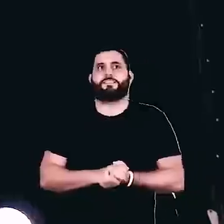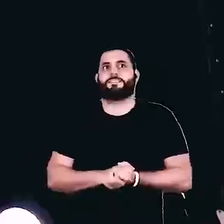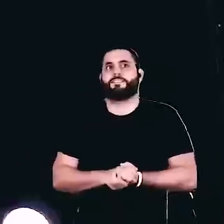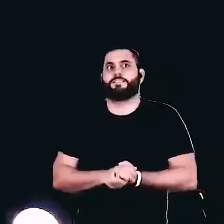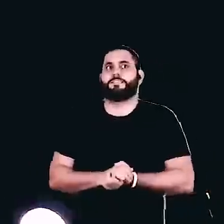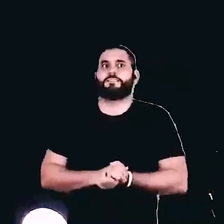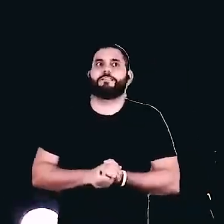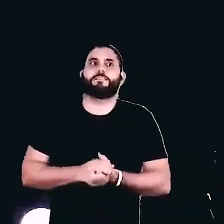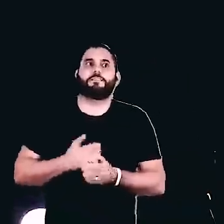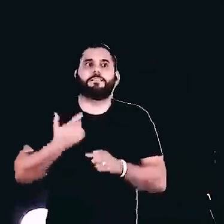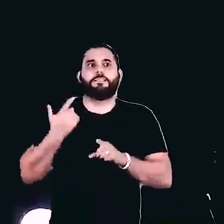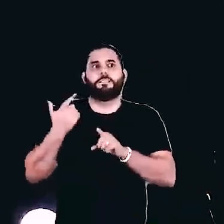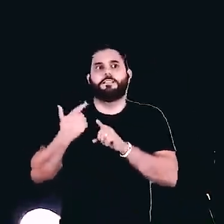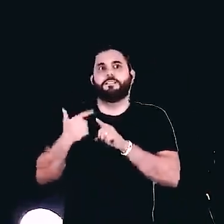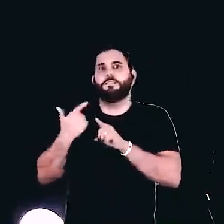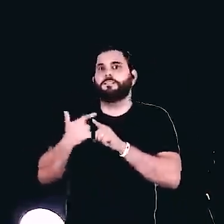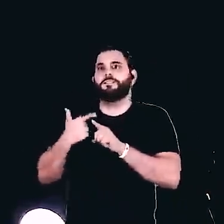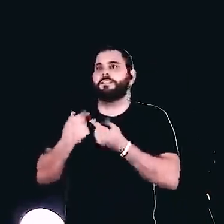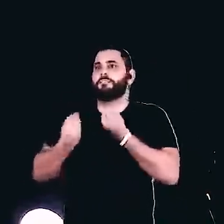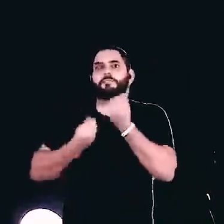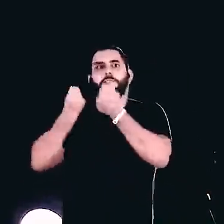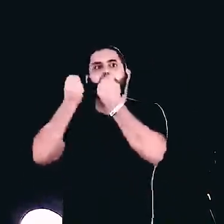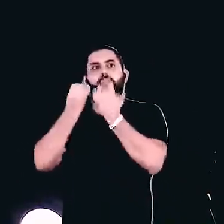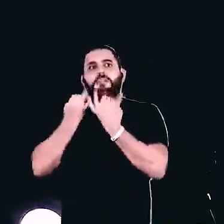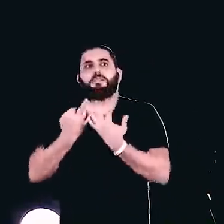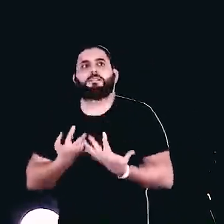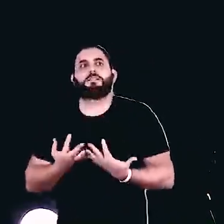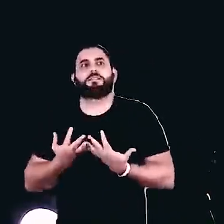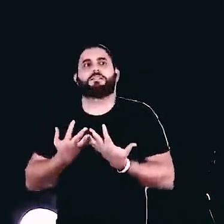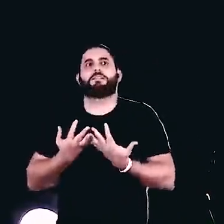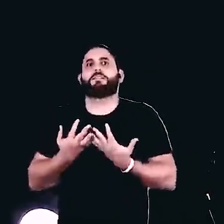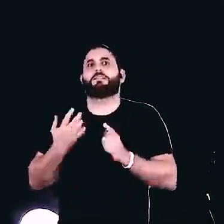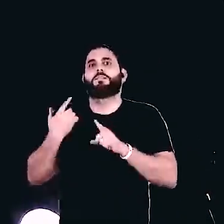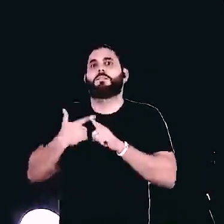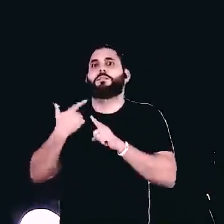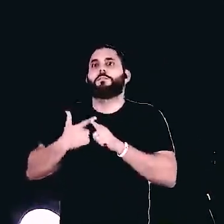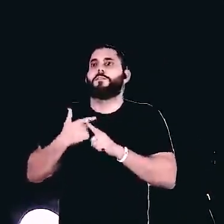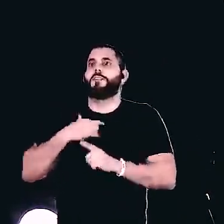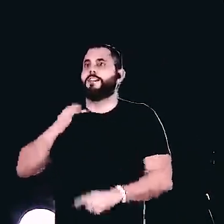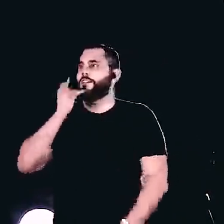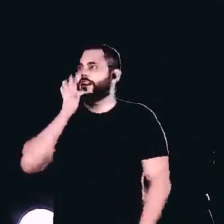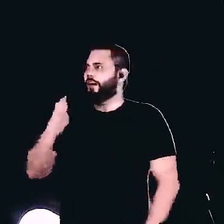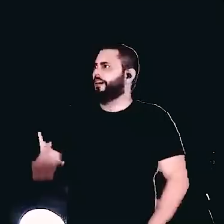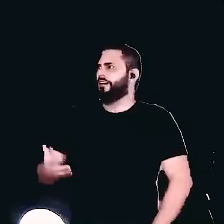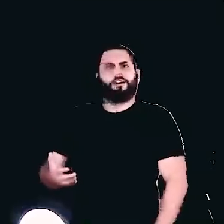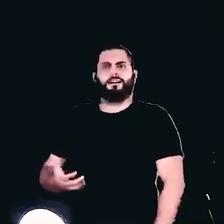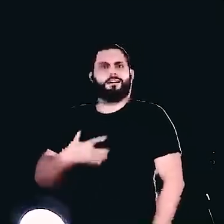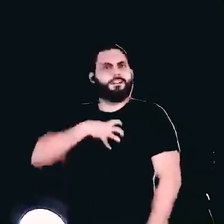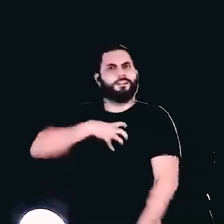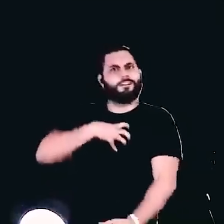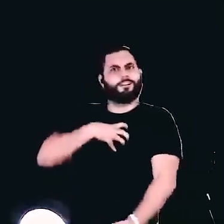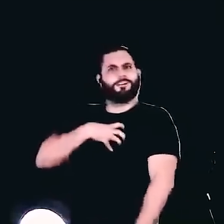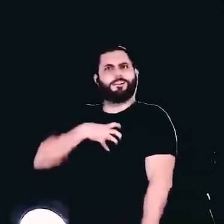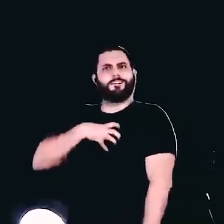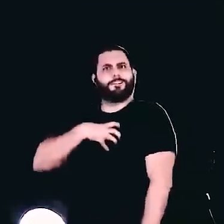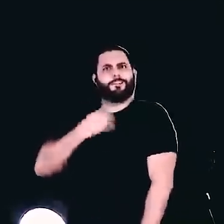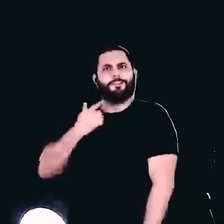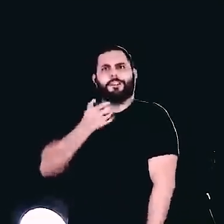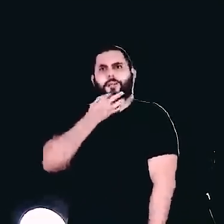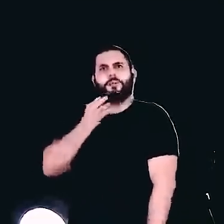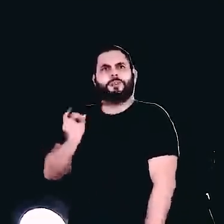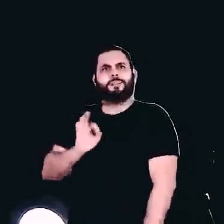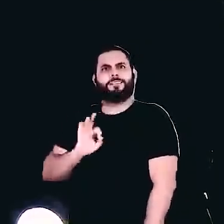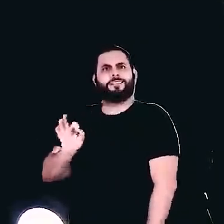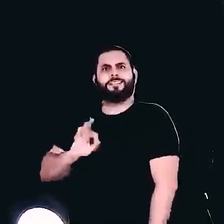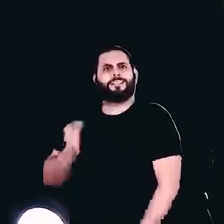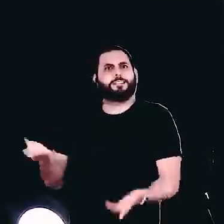não há argumento, querido. Eu queria saber, eu queria ter visto a cara de Filemão só. Pá, pá, pá. Eu não tinha mais o que falar com